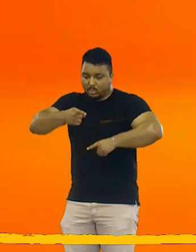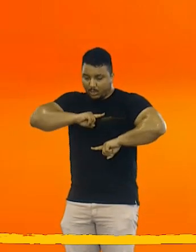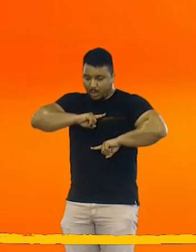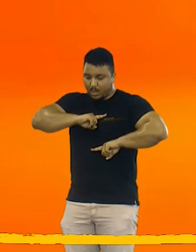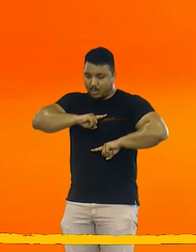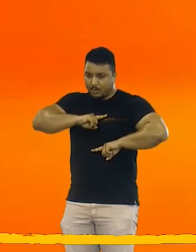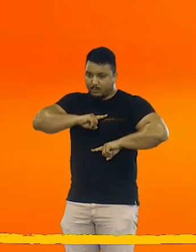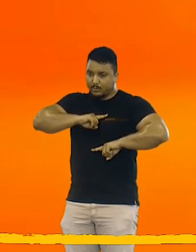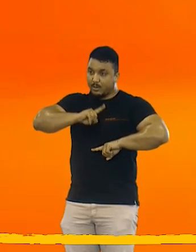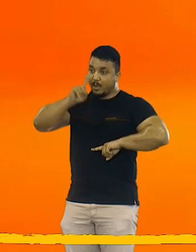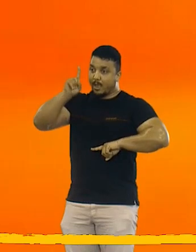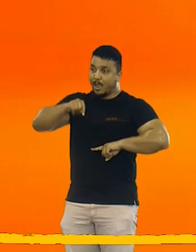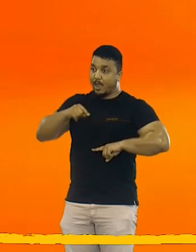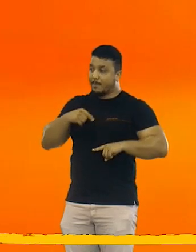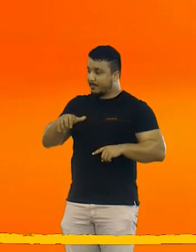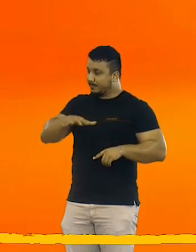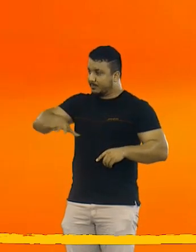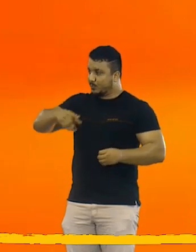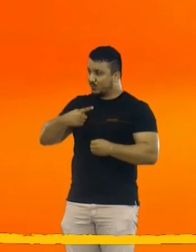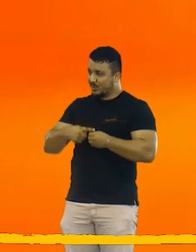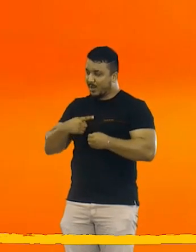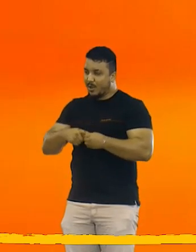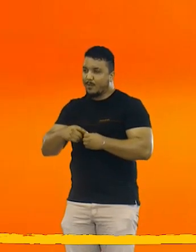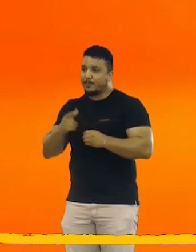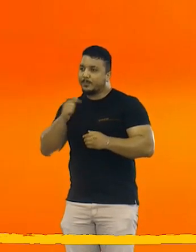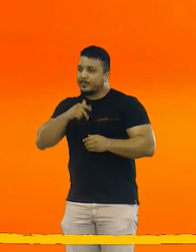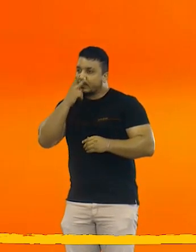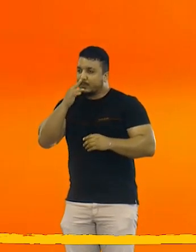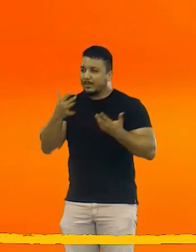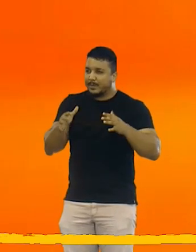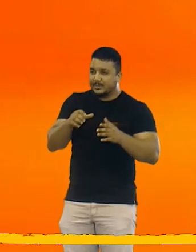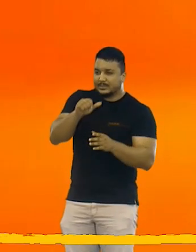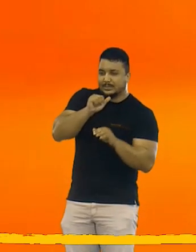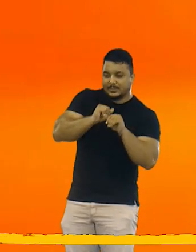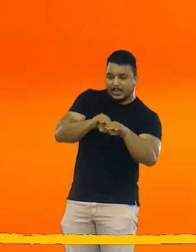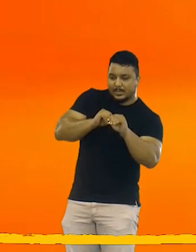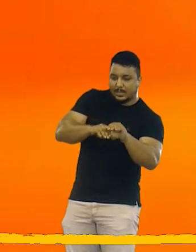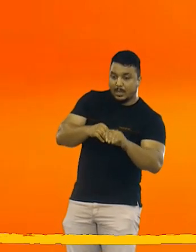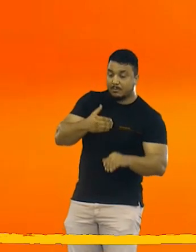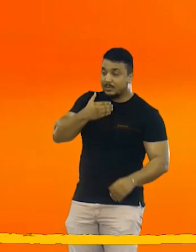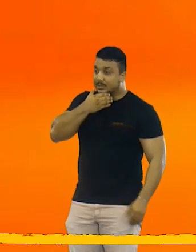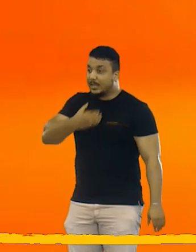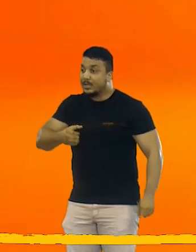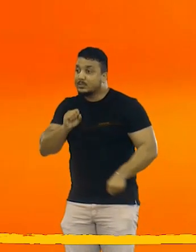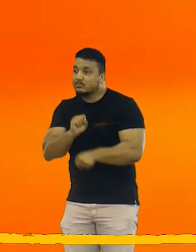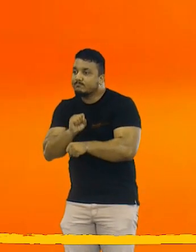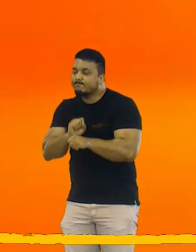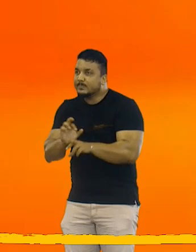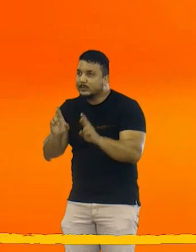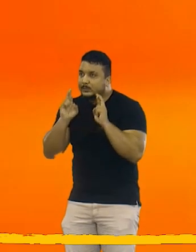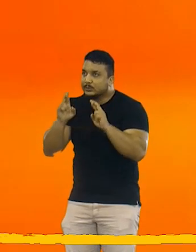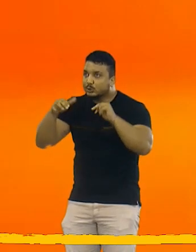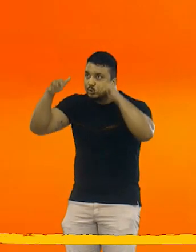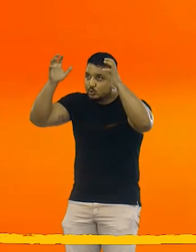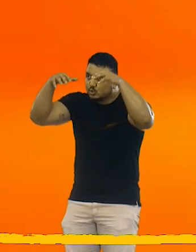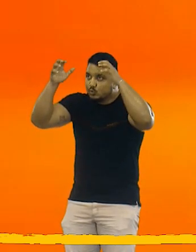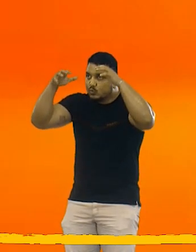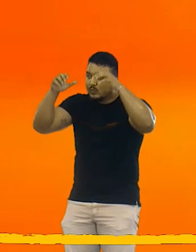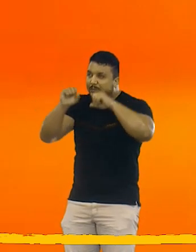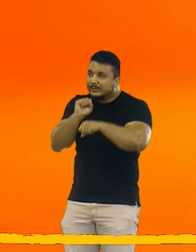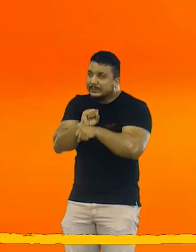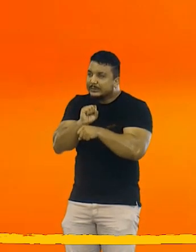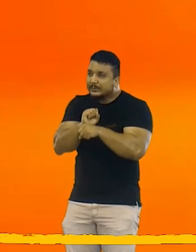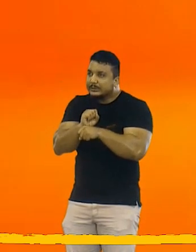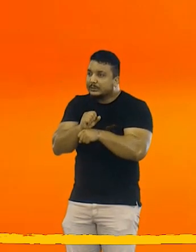O sertanejo, de uma forma geral, quando chega num ponto entre setembro e dezembro, ele espera as chuvas do caju. É quando os